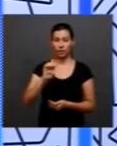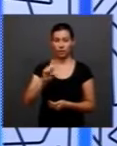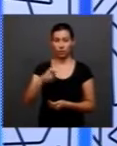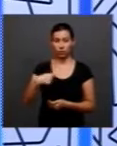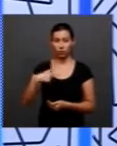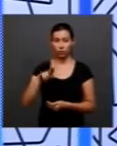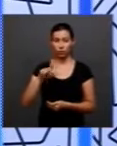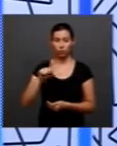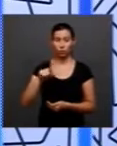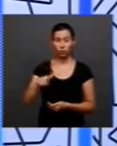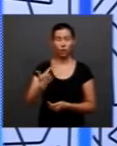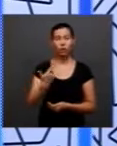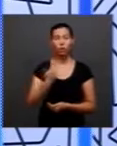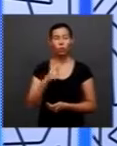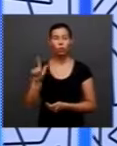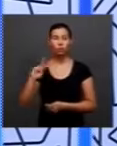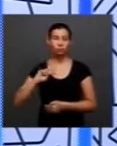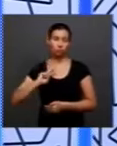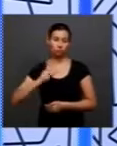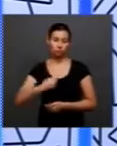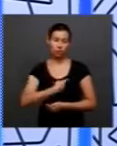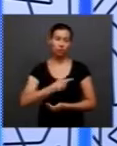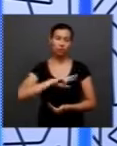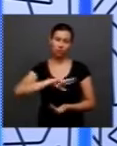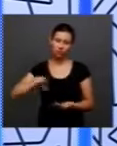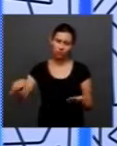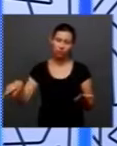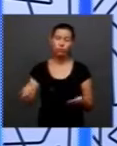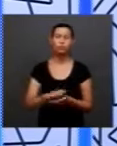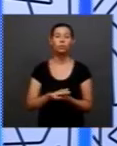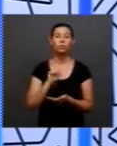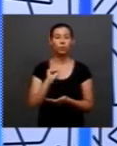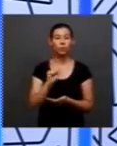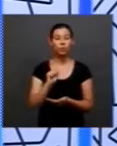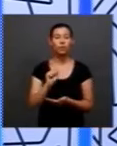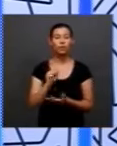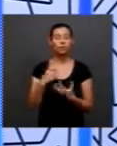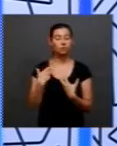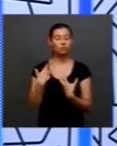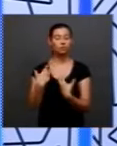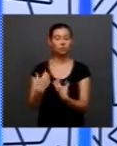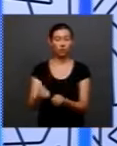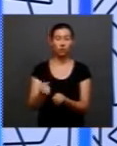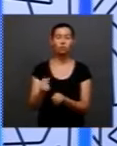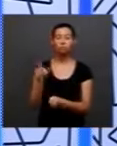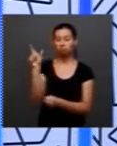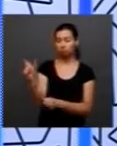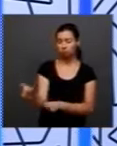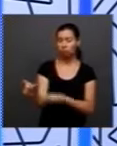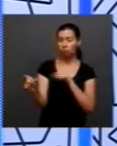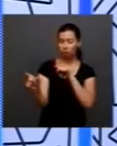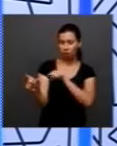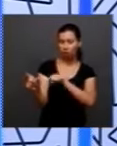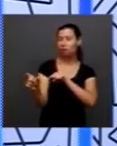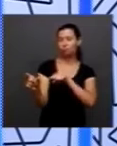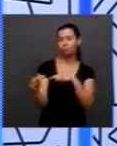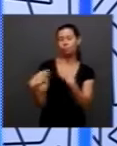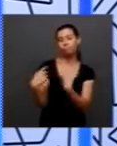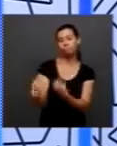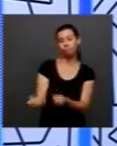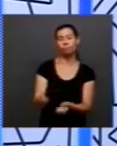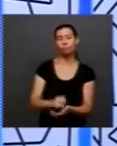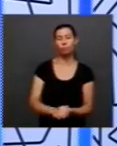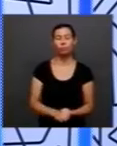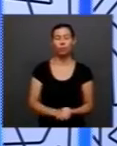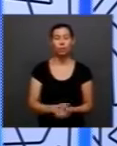de que nós sejamos o que somos mesmo na sociedade. Então, a nossa sociedade, ela tem